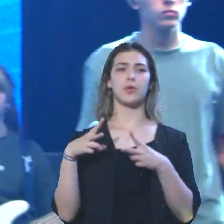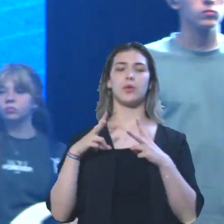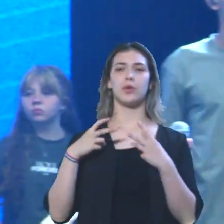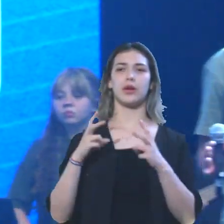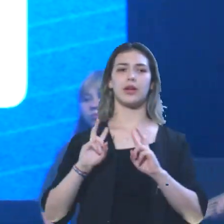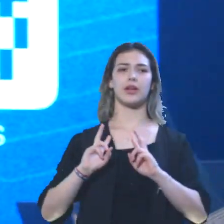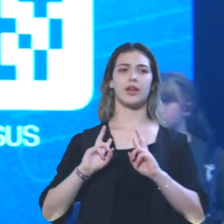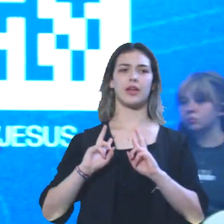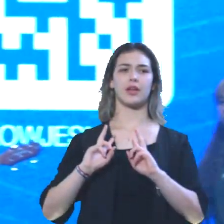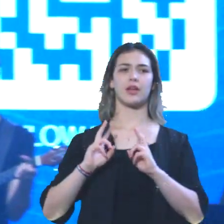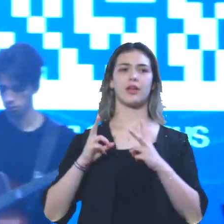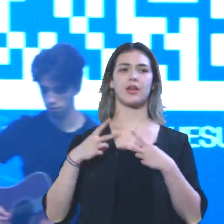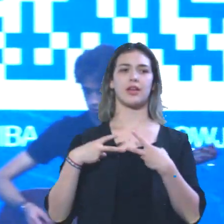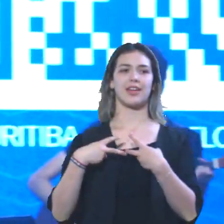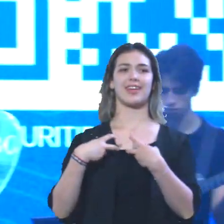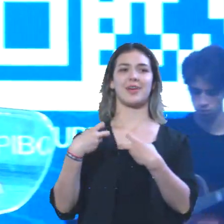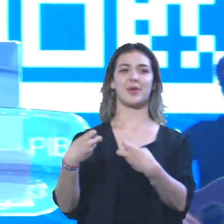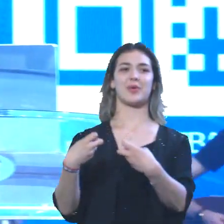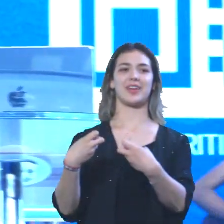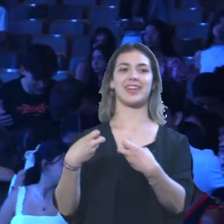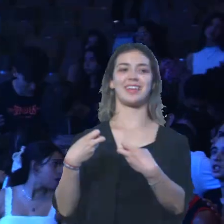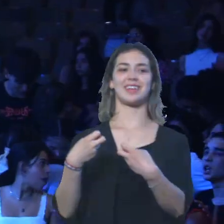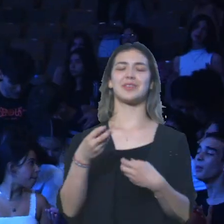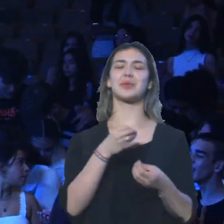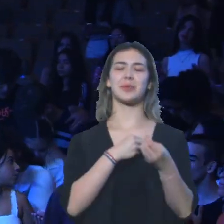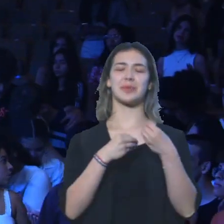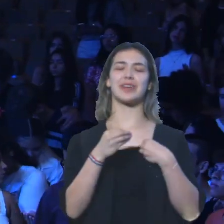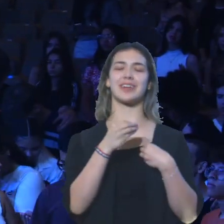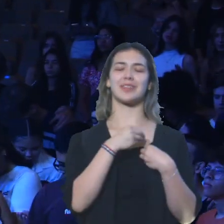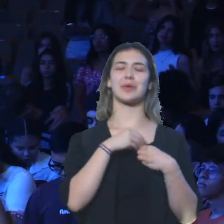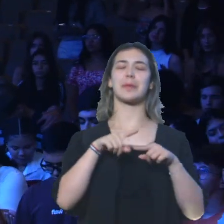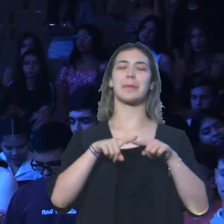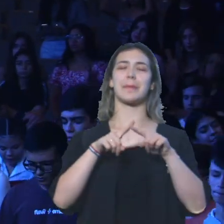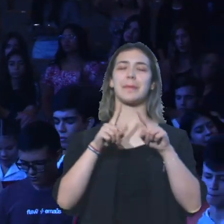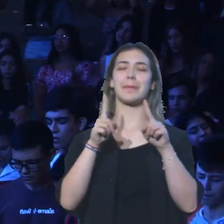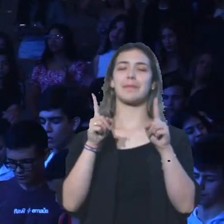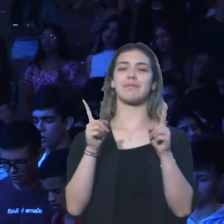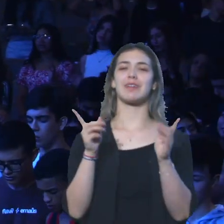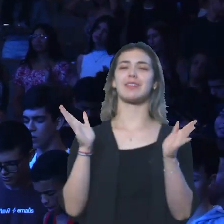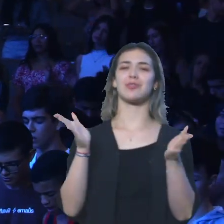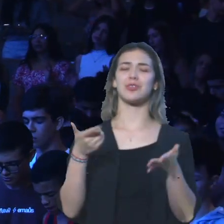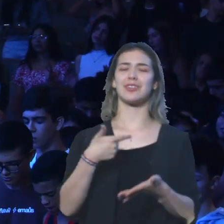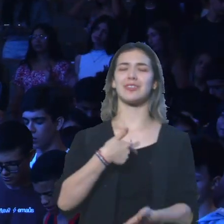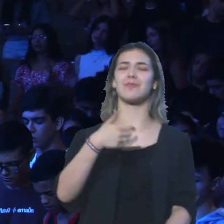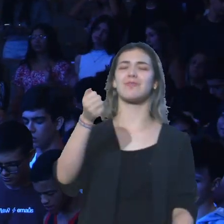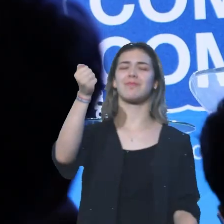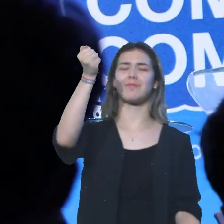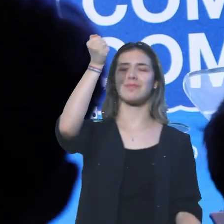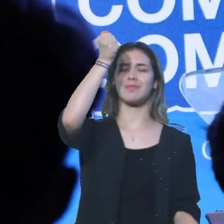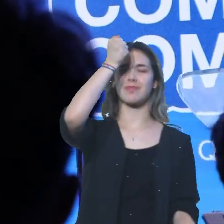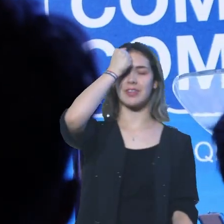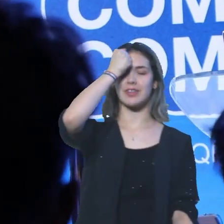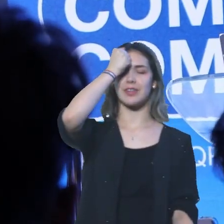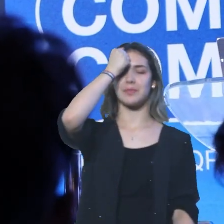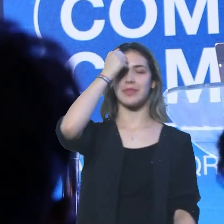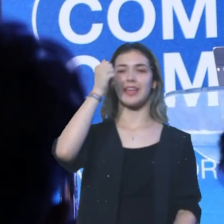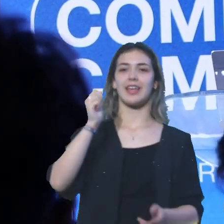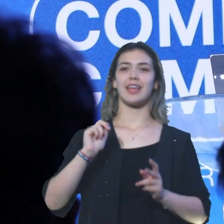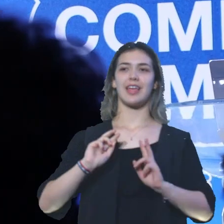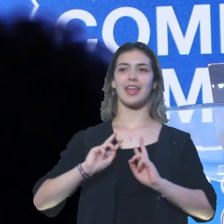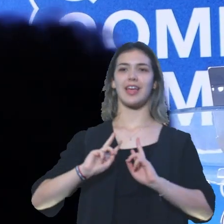sou pecador, mas hoje eu me arrependo e